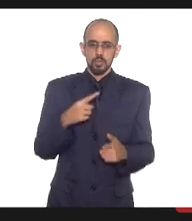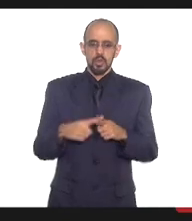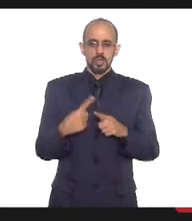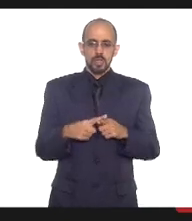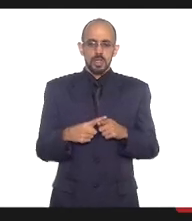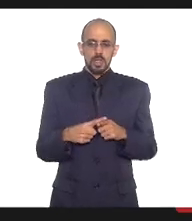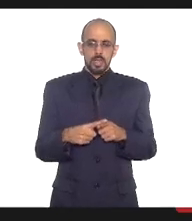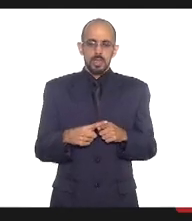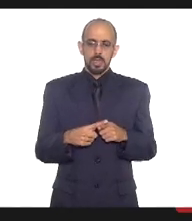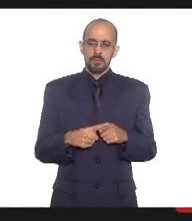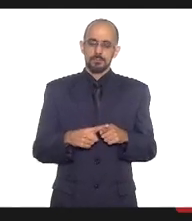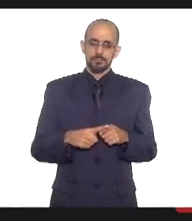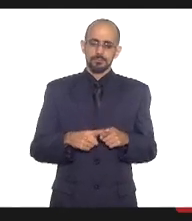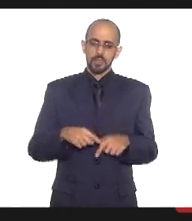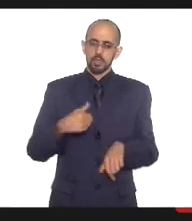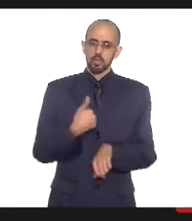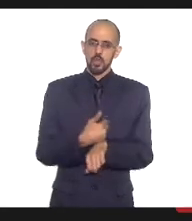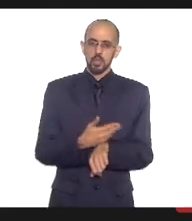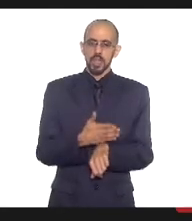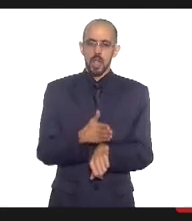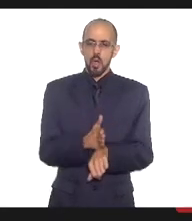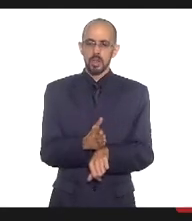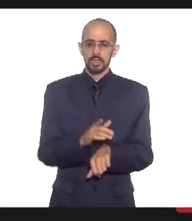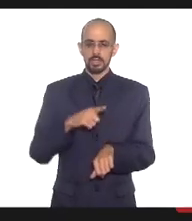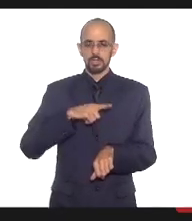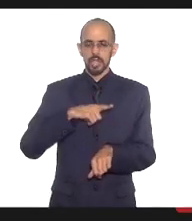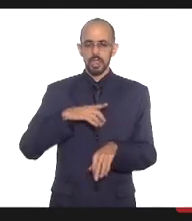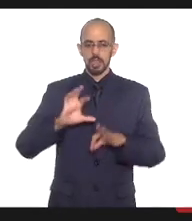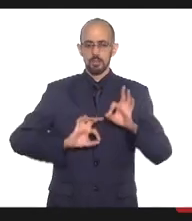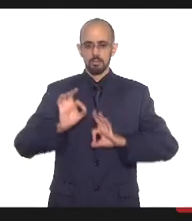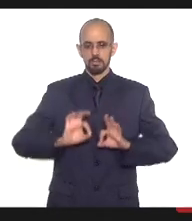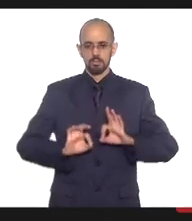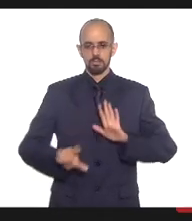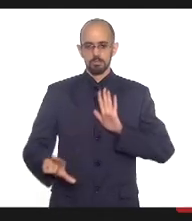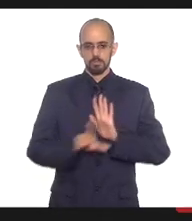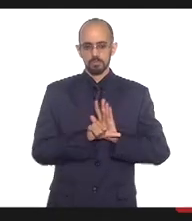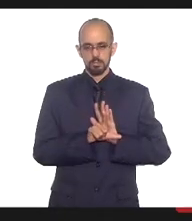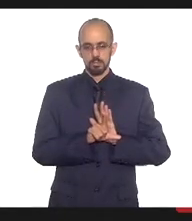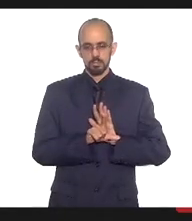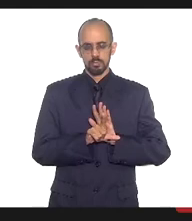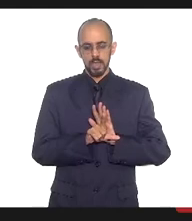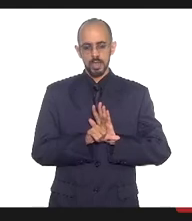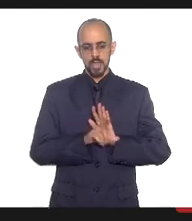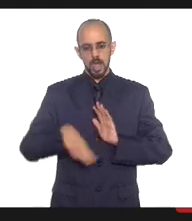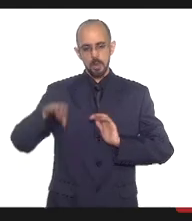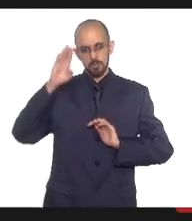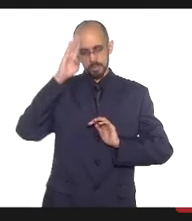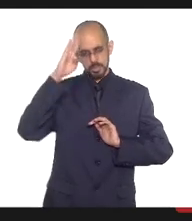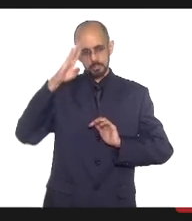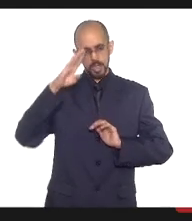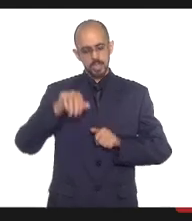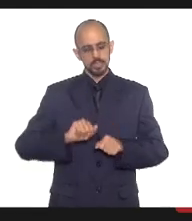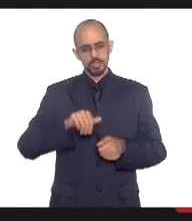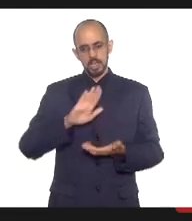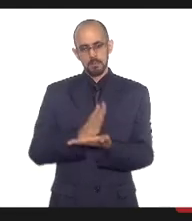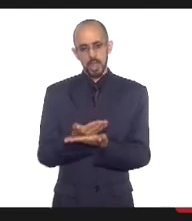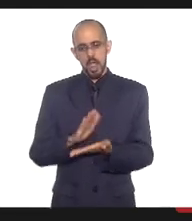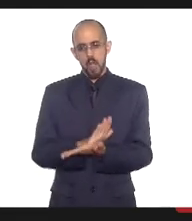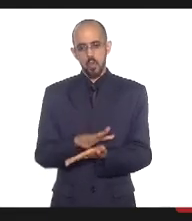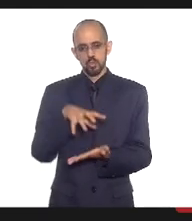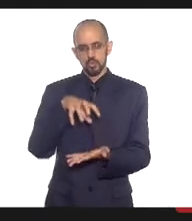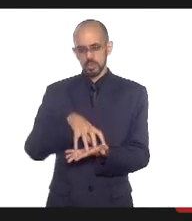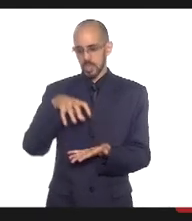hora realmente tem um projeto de lei der dando prioridade a alguns segmentos